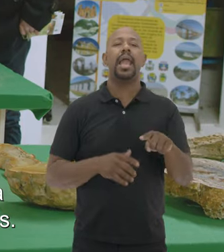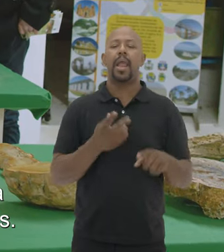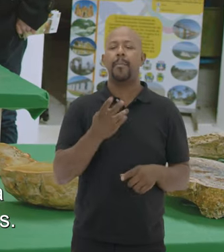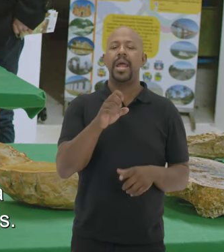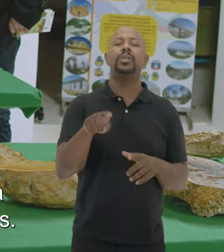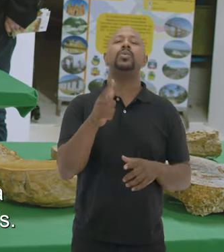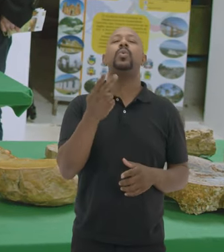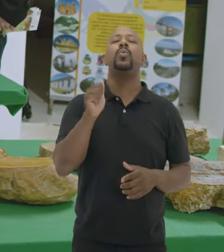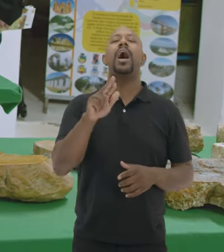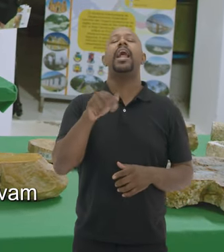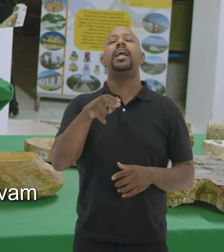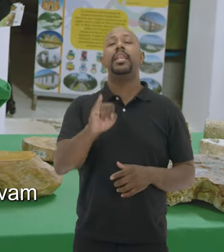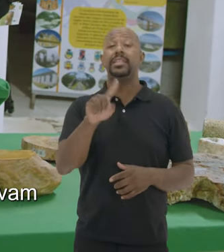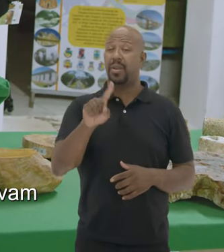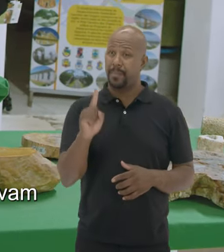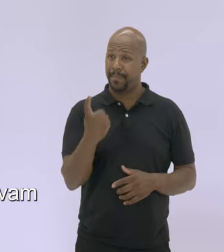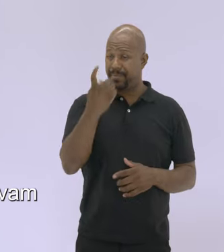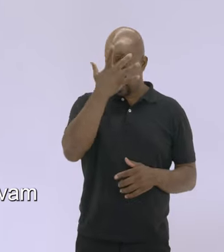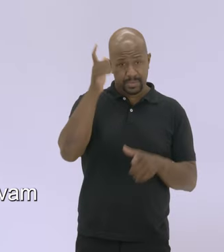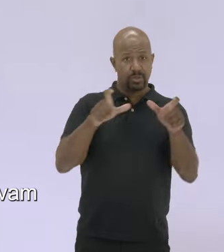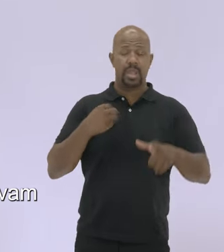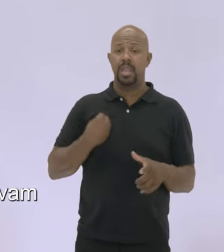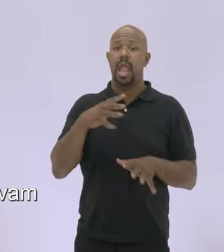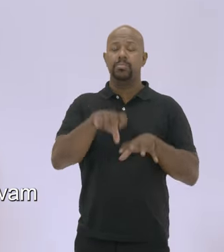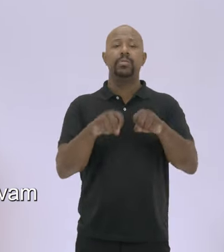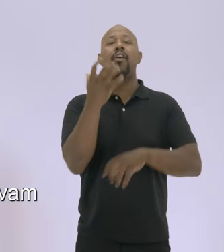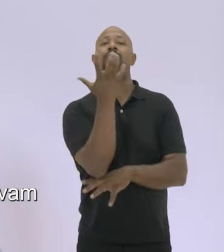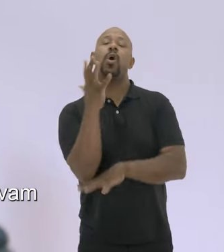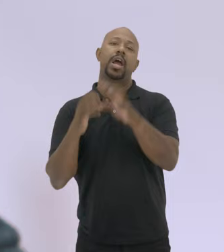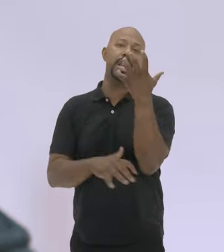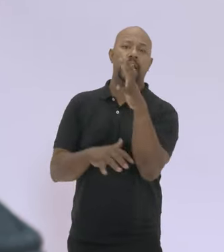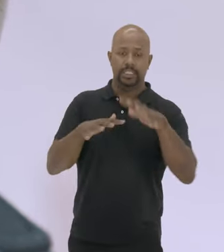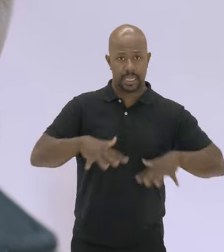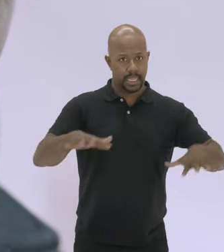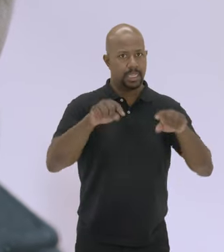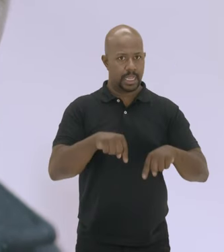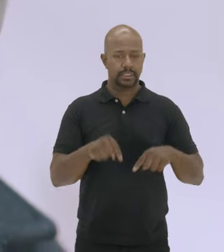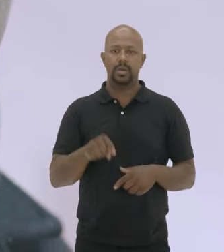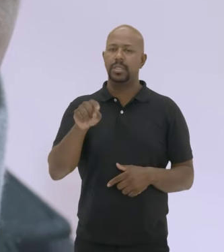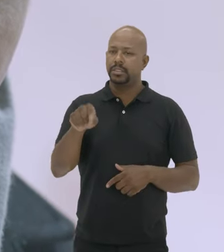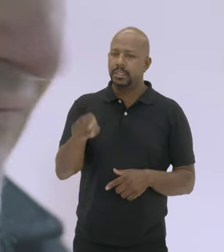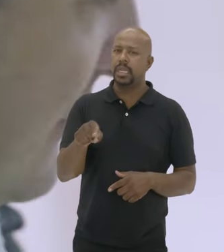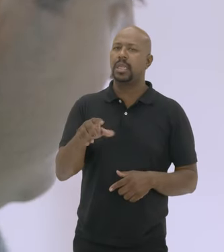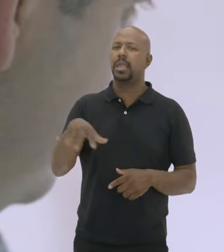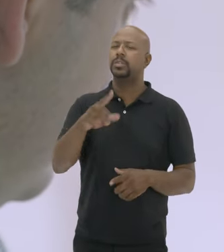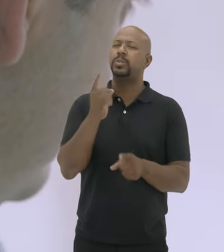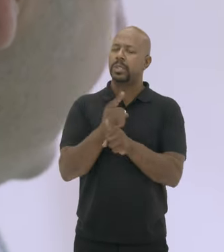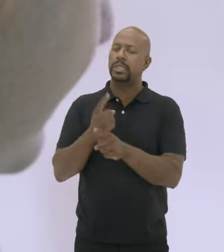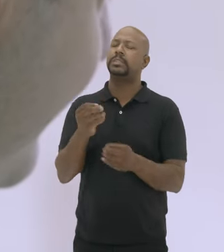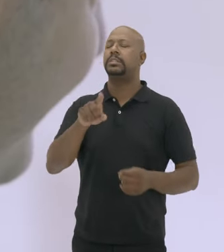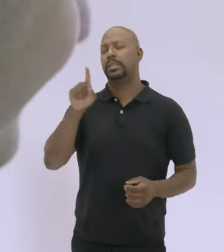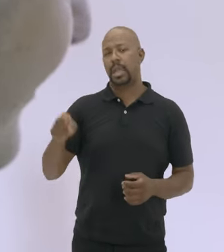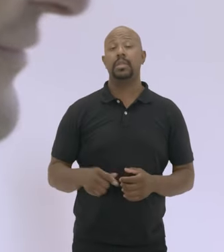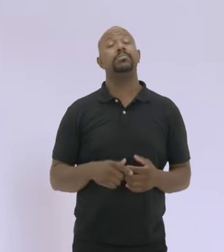antes dos Guaranis são os primeiros habitantes que ocupavam as florestas aqui da nossa região esses aqui encontra associado